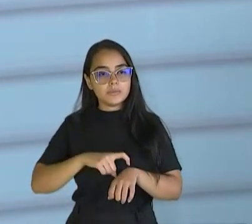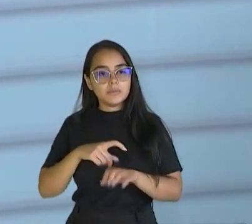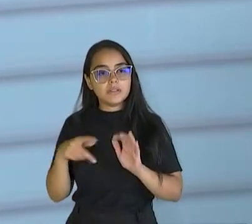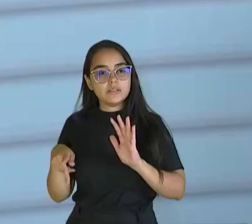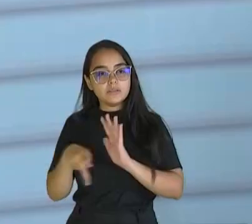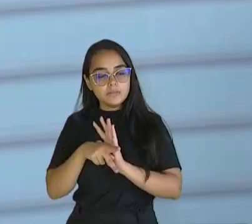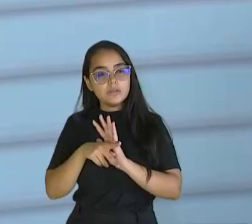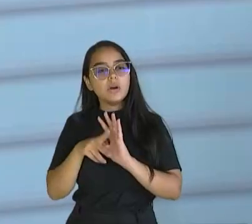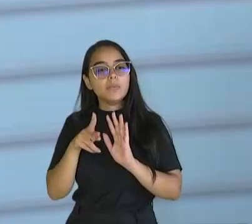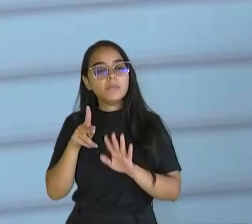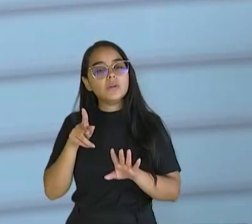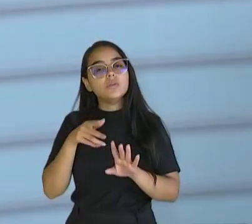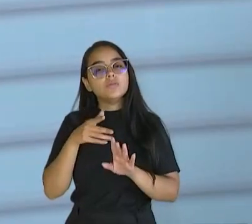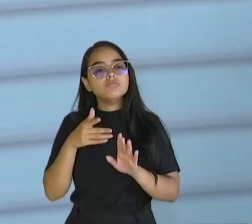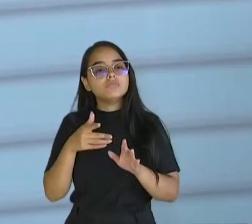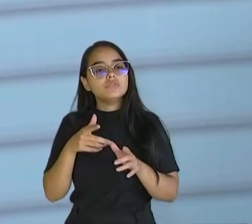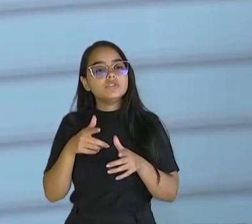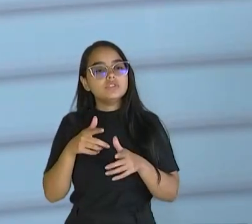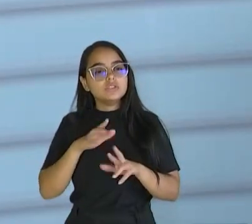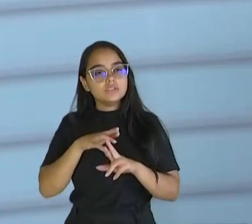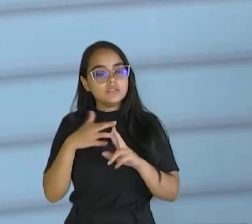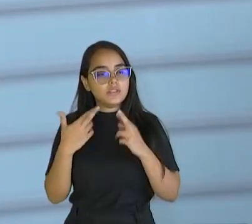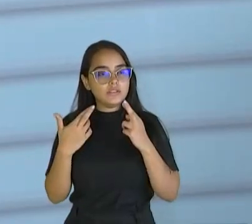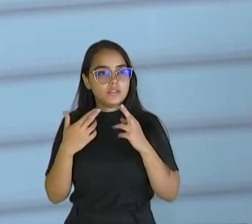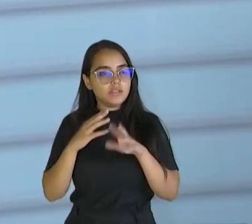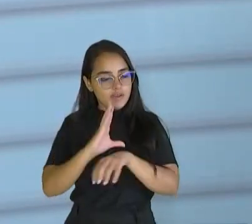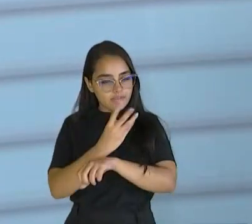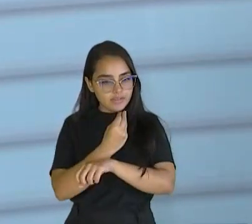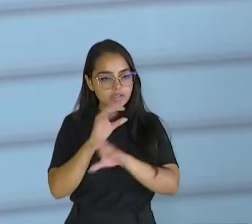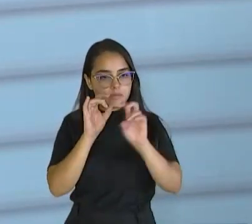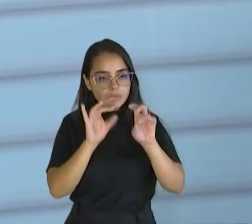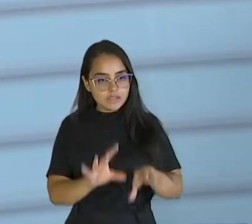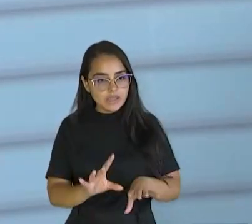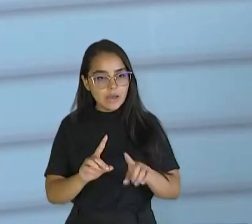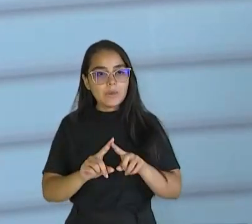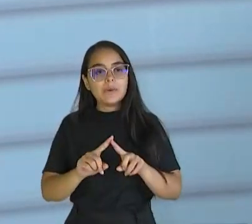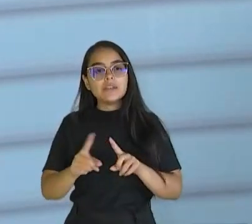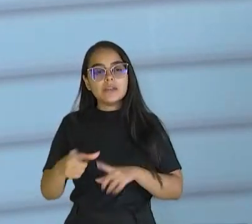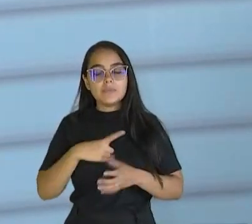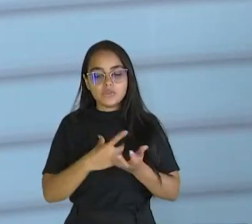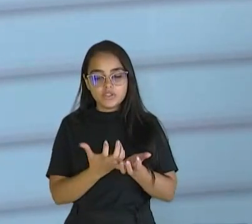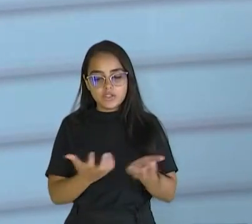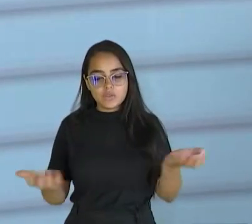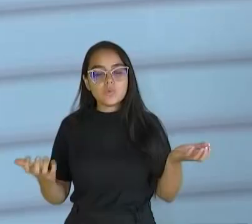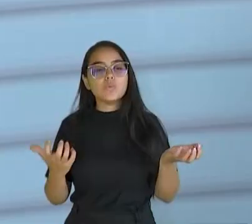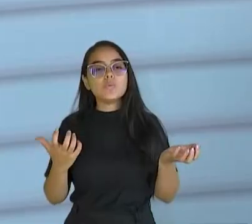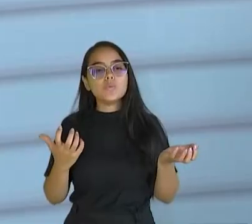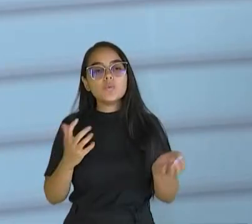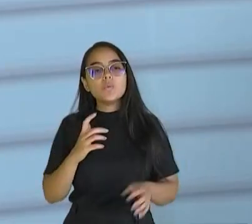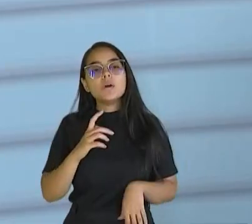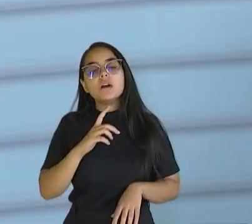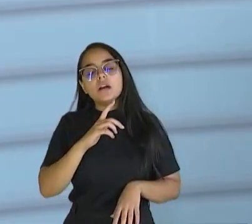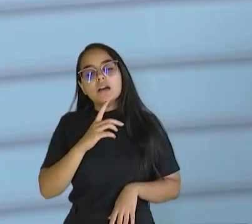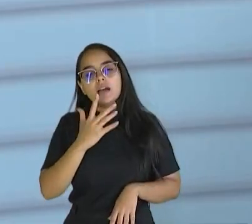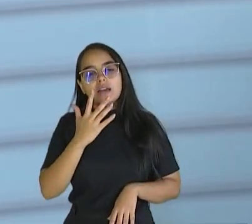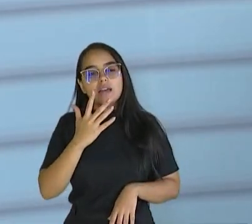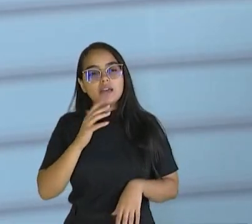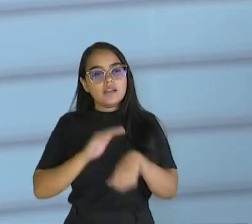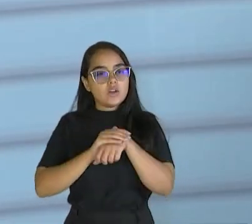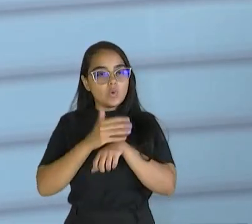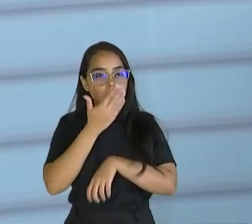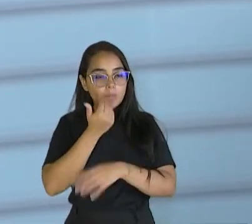da solenidade e, após isso, um jantar, que geralmente é delicioso. E teve um jantar sensacional lá. Sim. E que lá